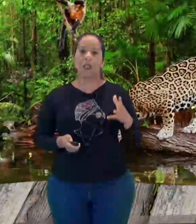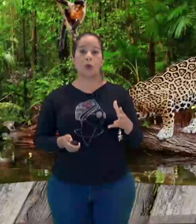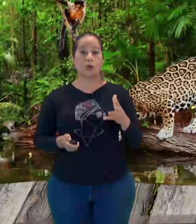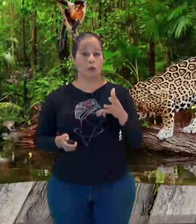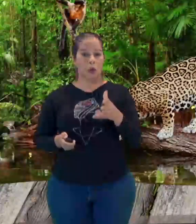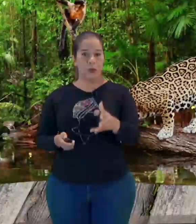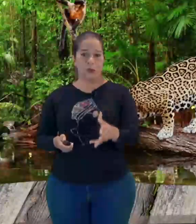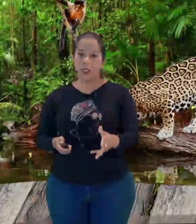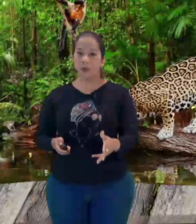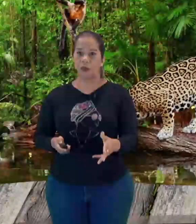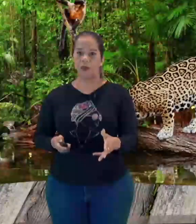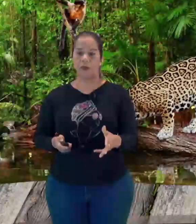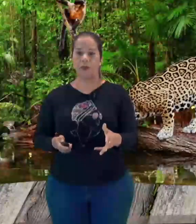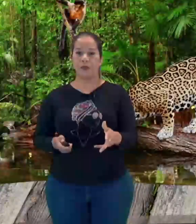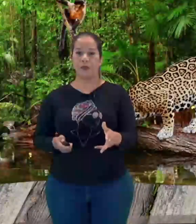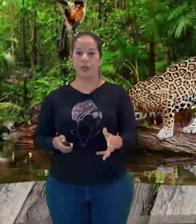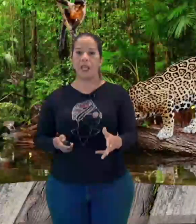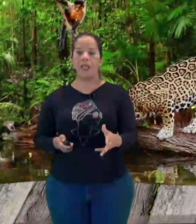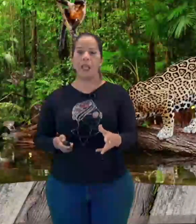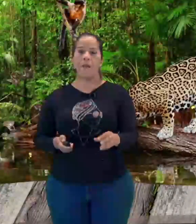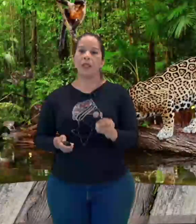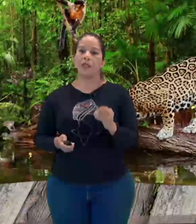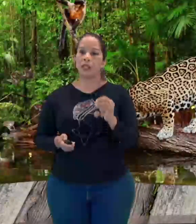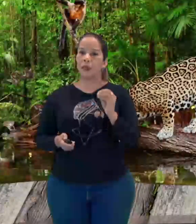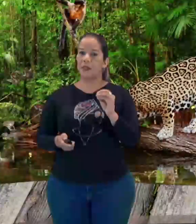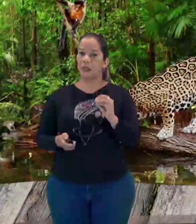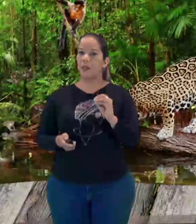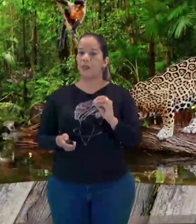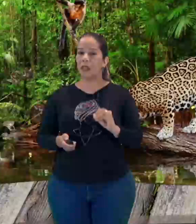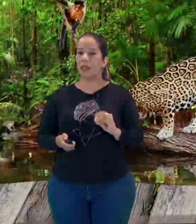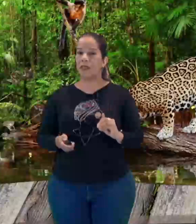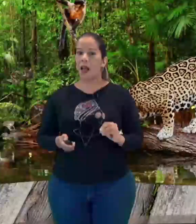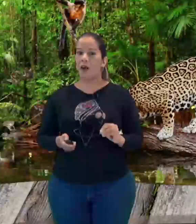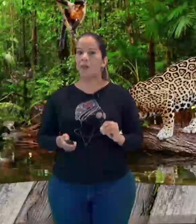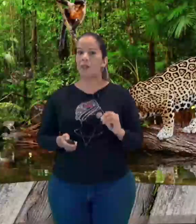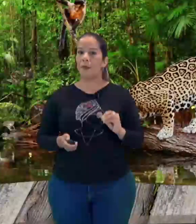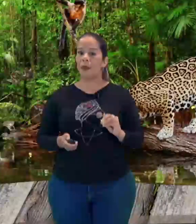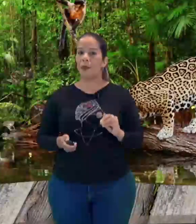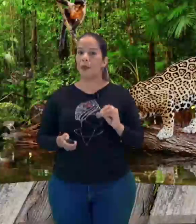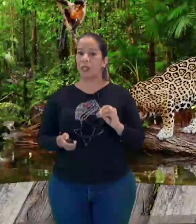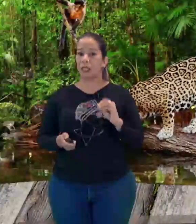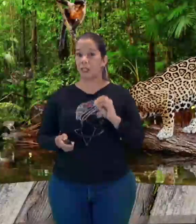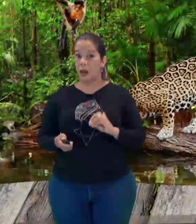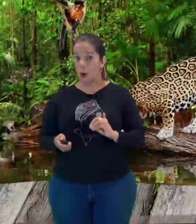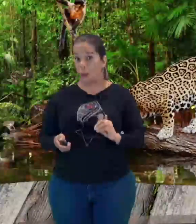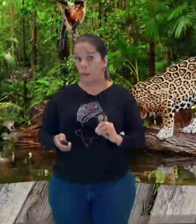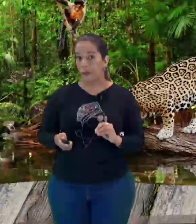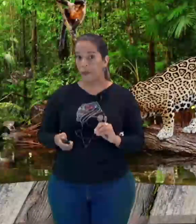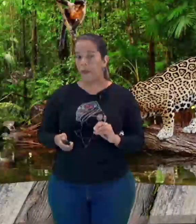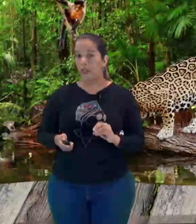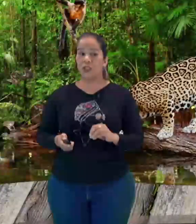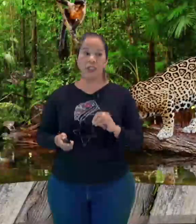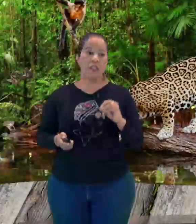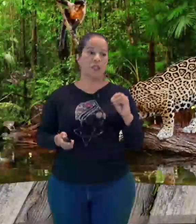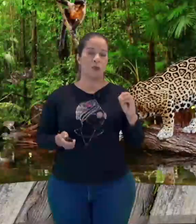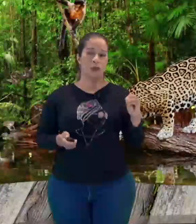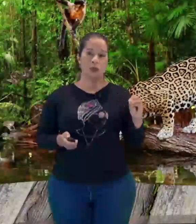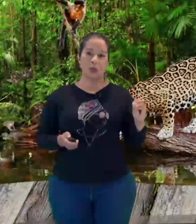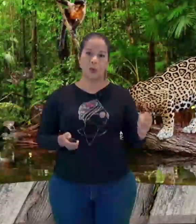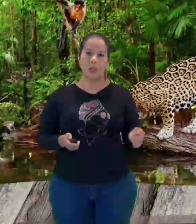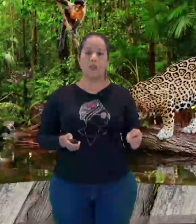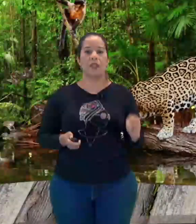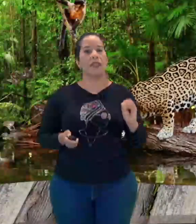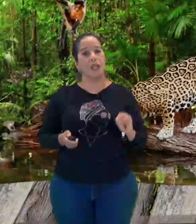agora sobre os vírus, ok? Mas vocês precisam sair dessa aula sabendo que são, de que eles